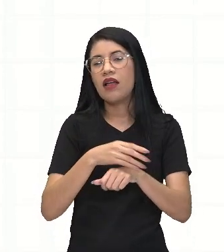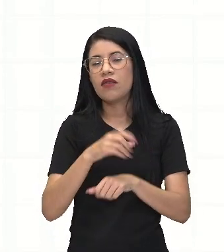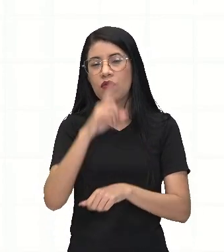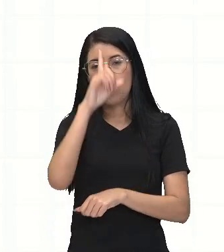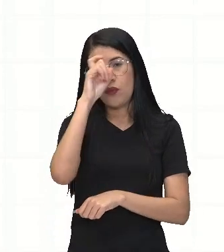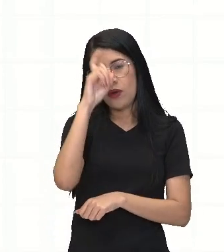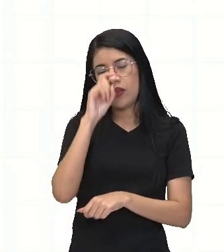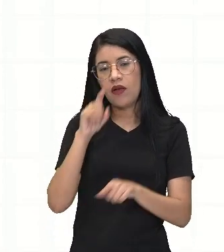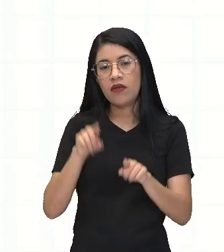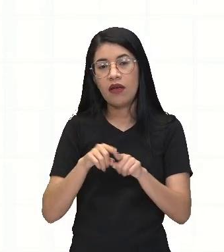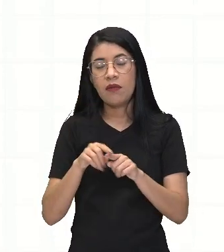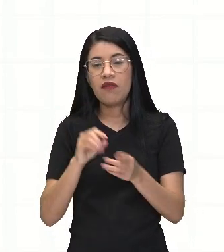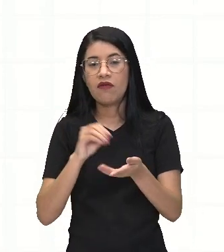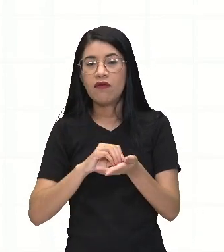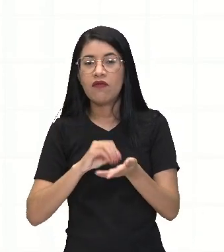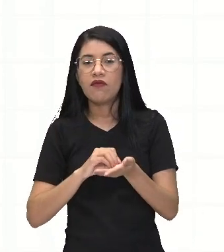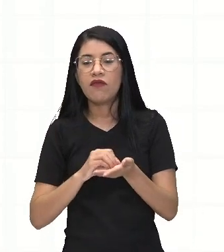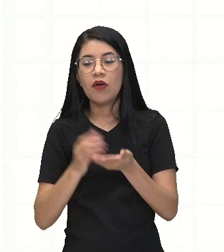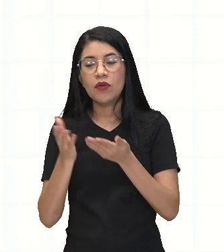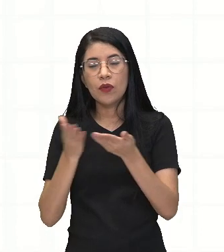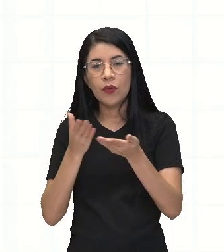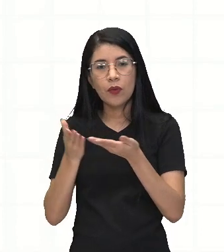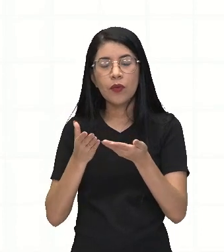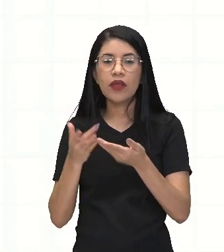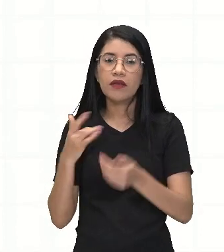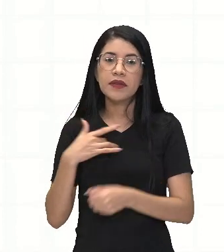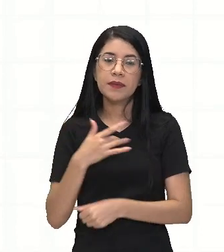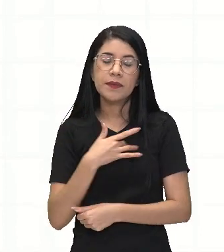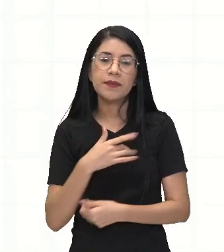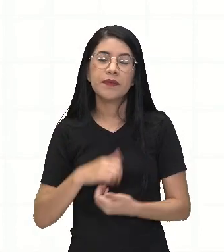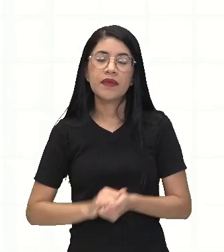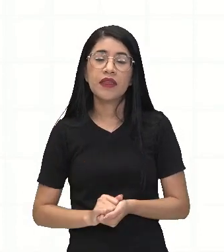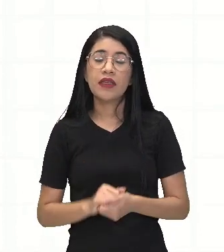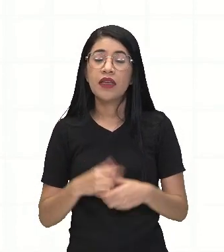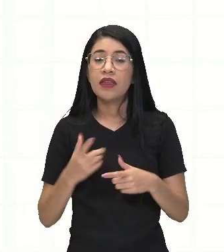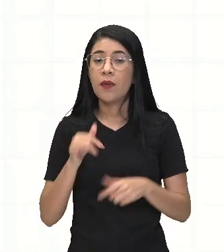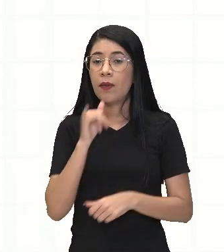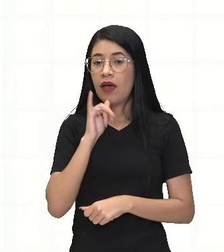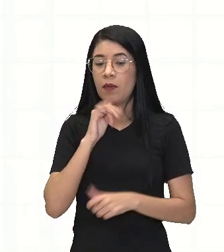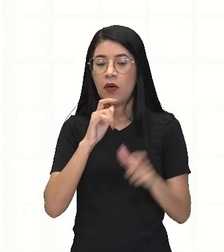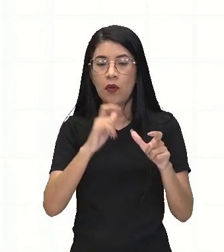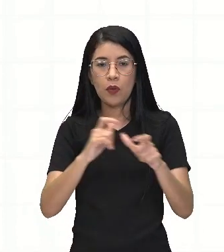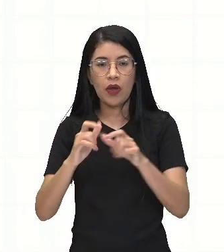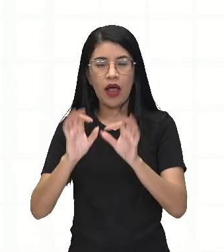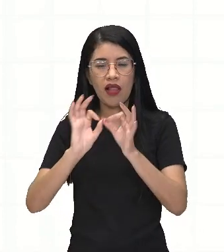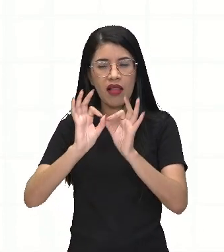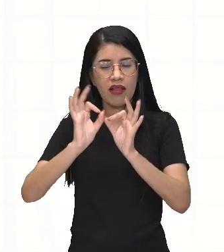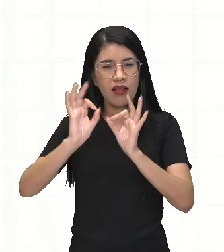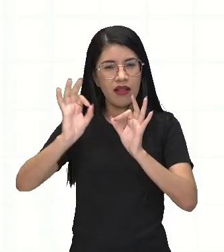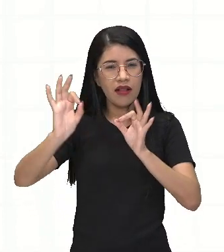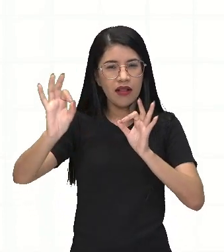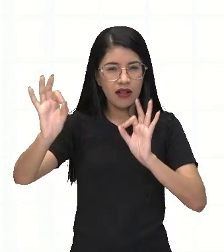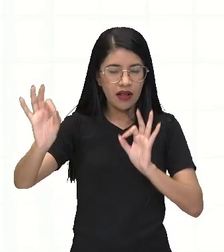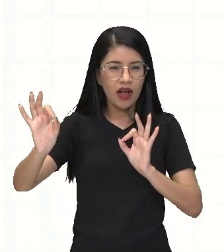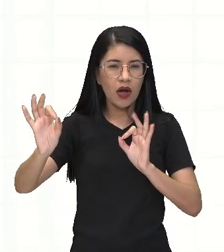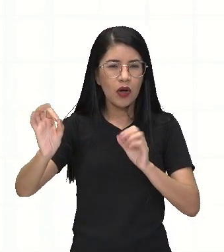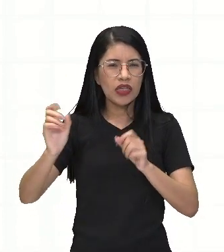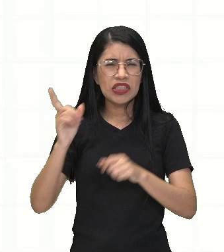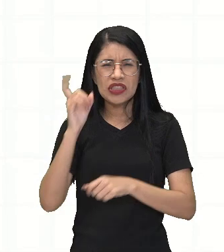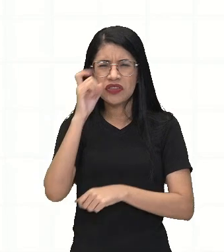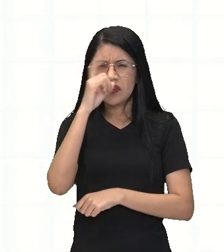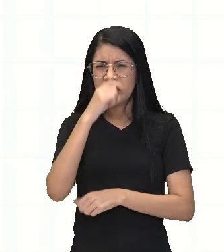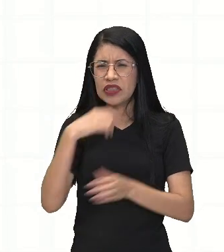cuidados. Então, nós temos aí locais muito distantes, de difícil acesso